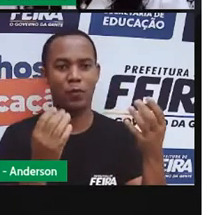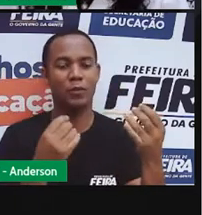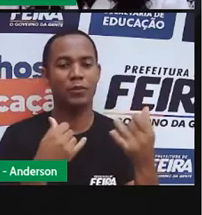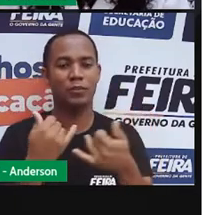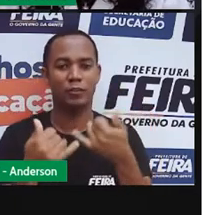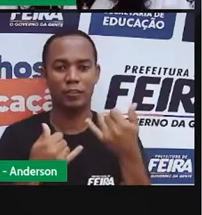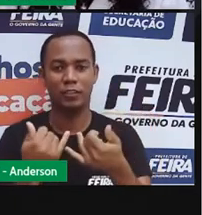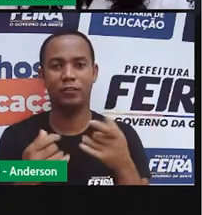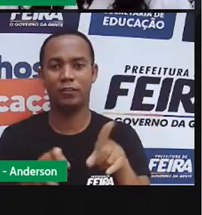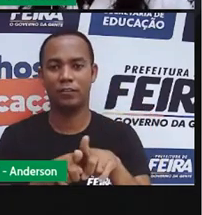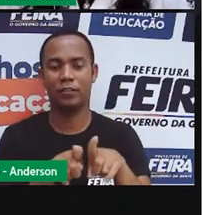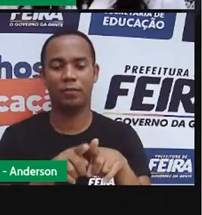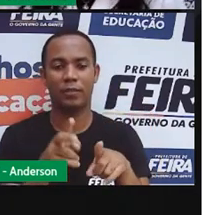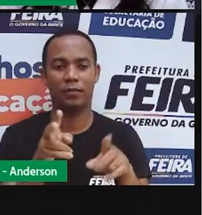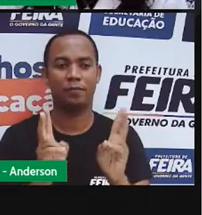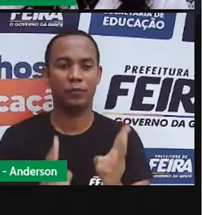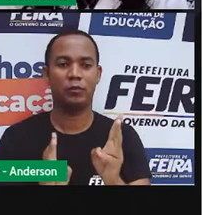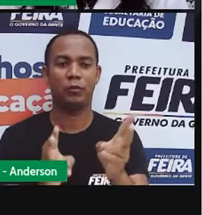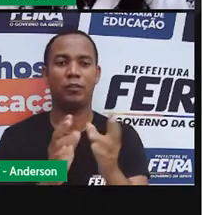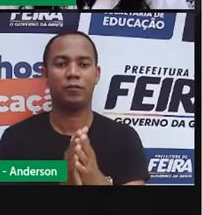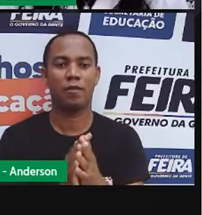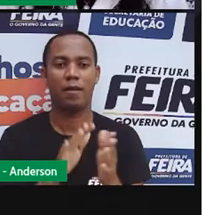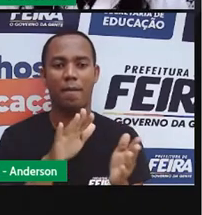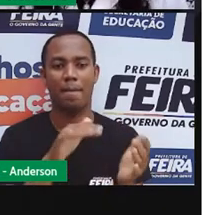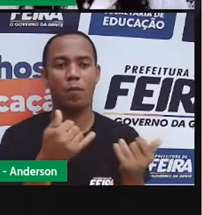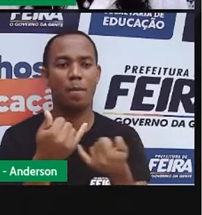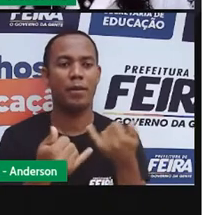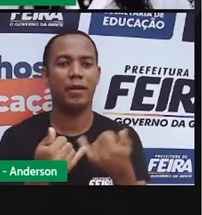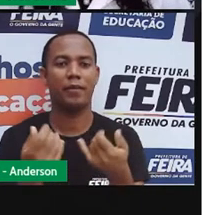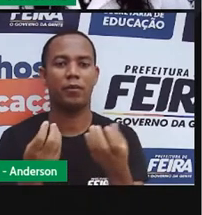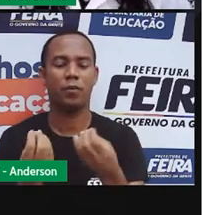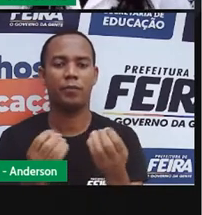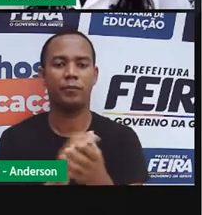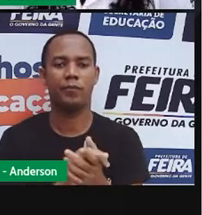origem indígena. Vamos continuar a nossa aula, vamos lá.